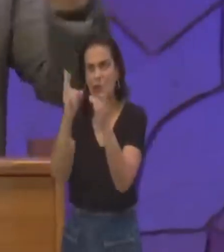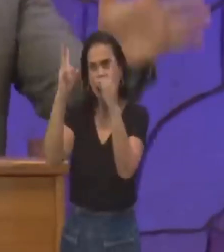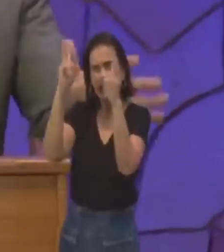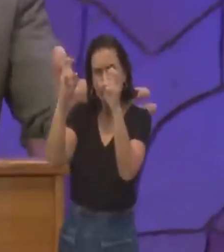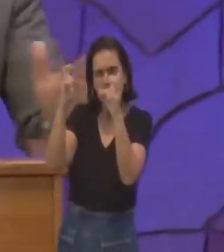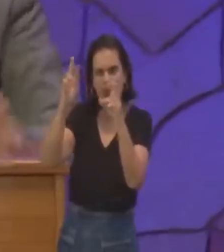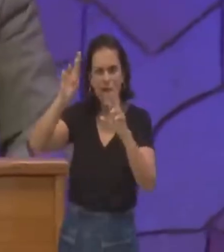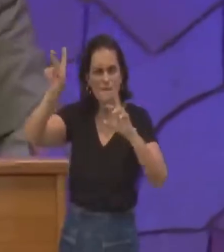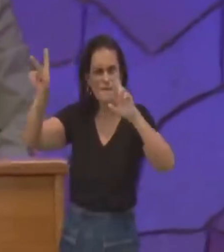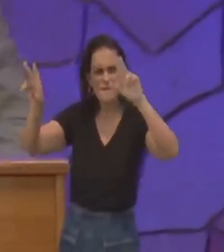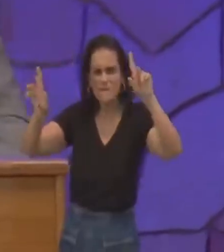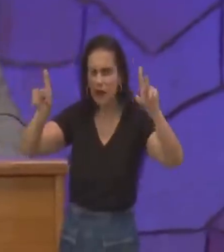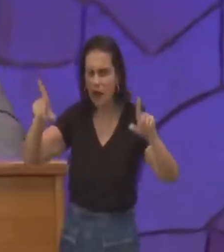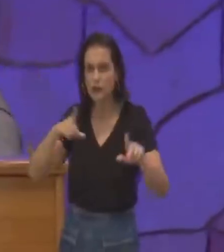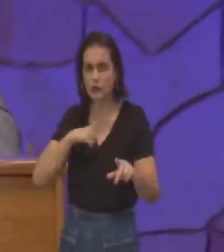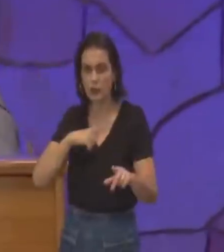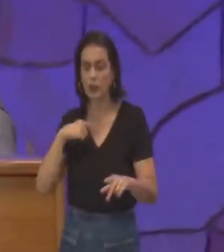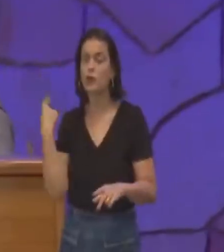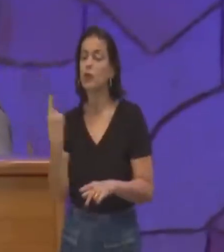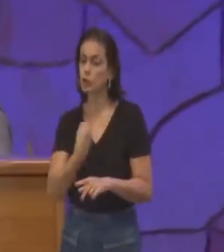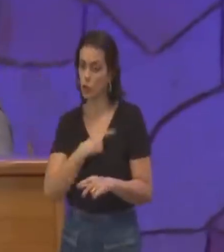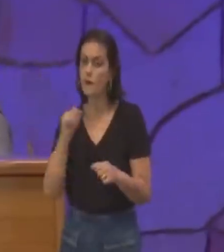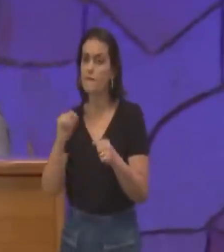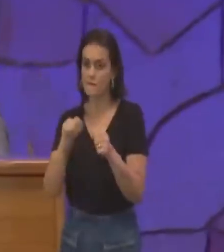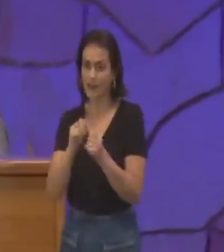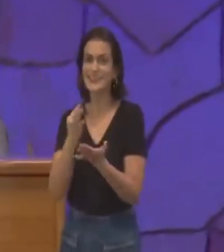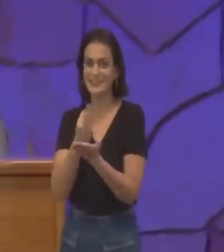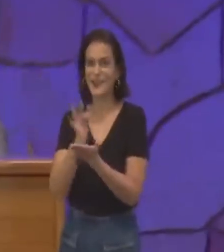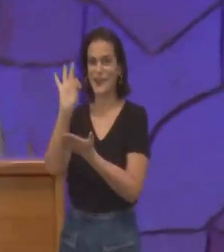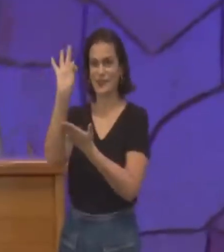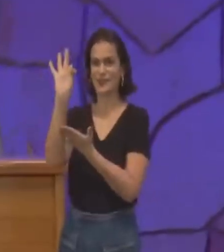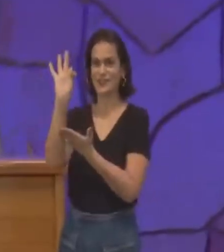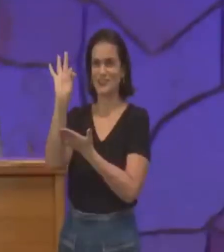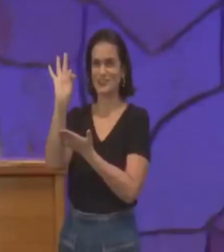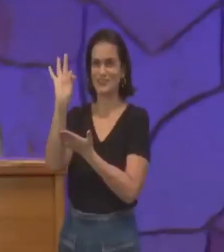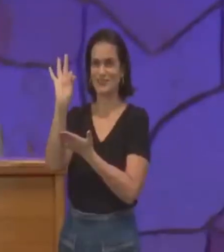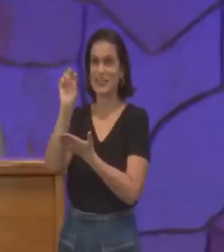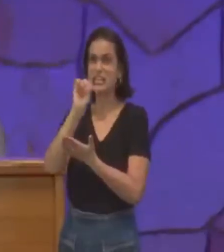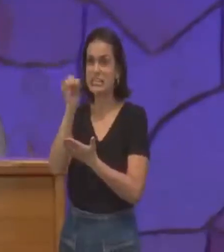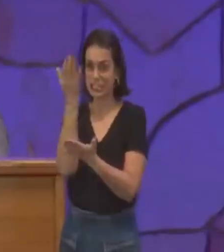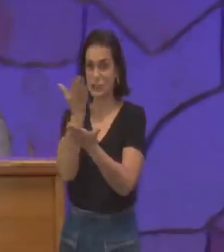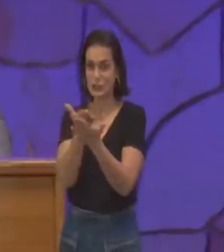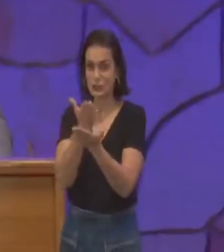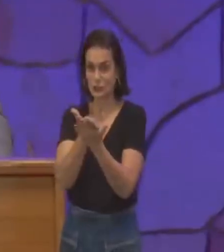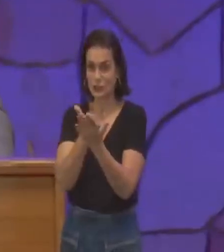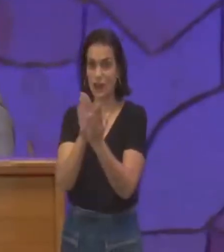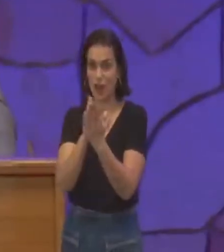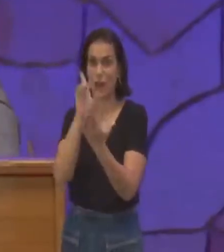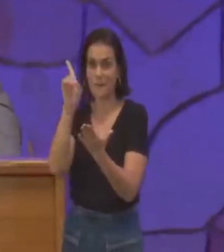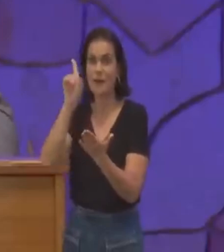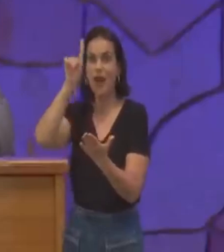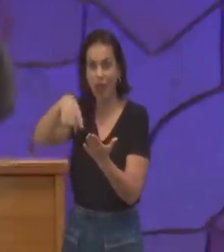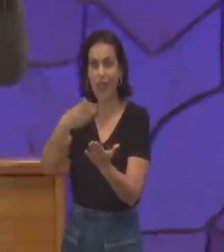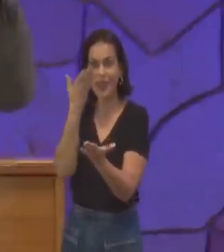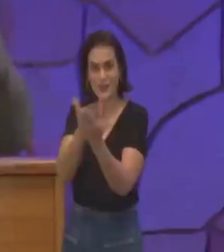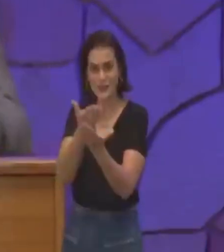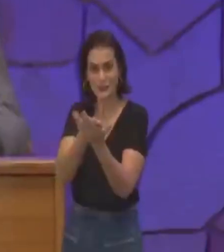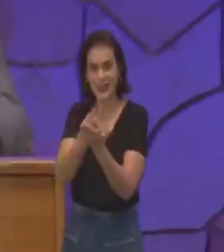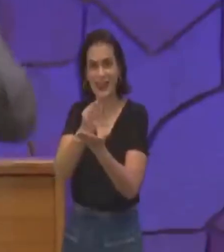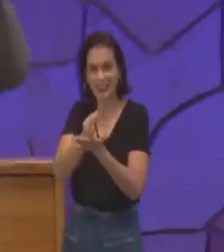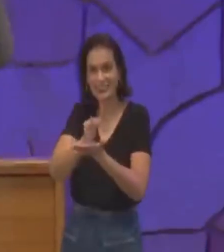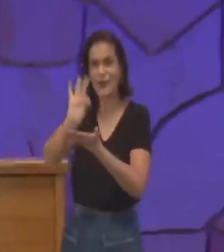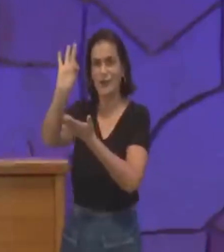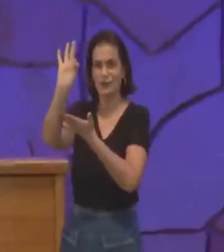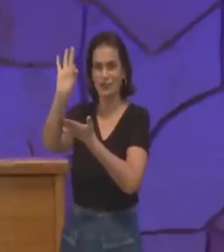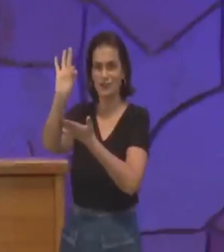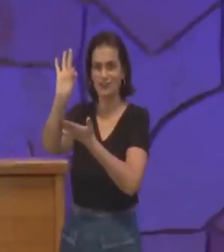dos mais variados, nós estamos fazendo teologia. Nós estamos estudando teologia, nós estamos pensando na educação